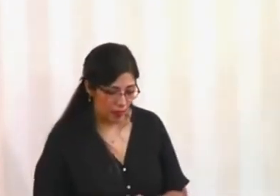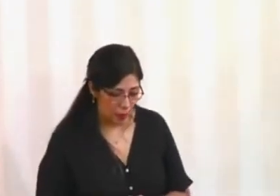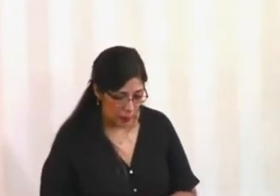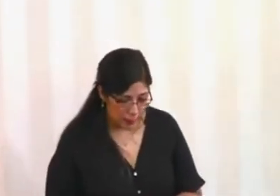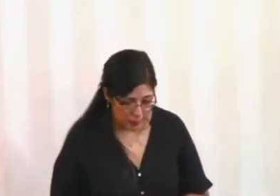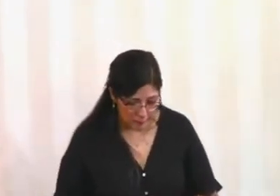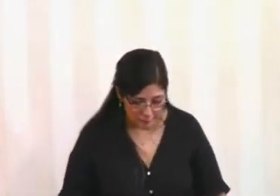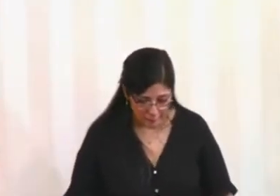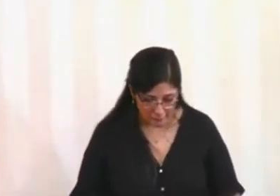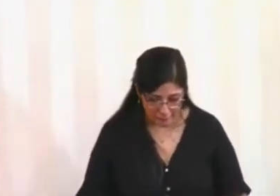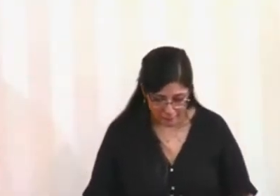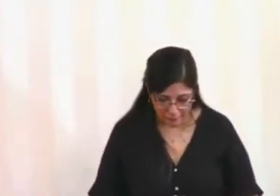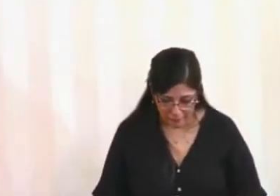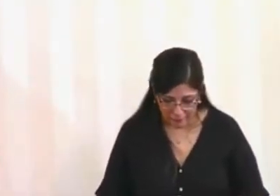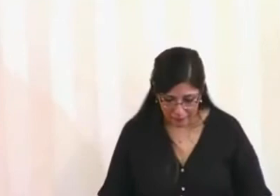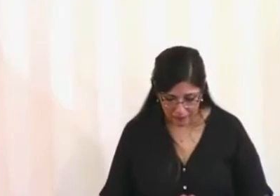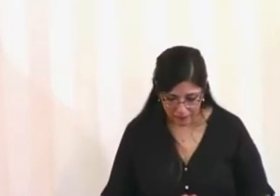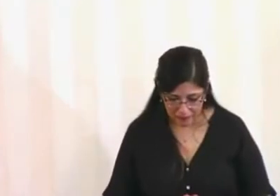olhar a resposta do profeta.